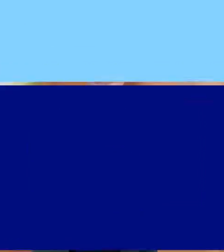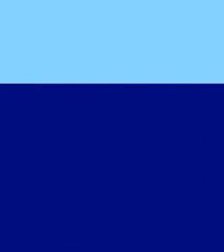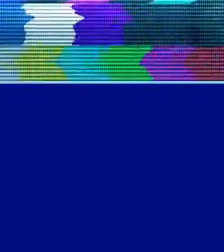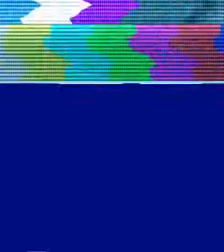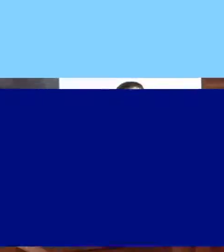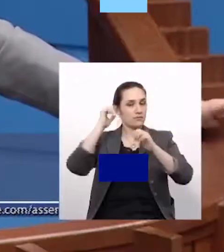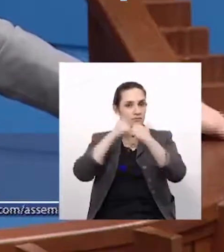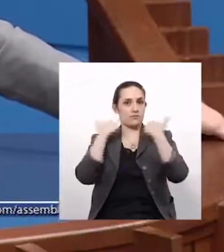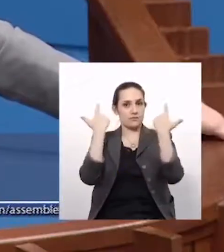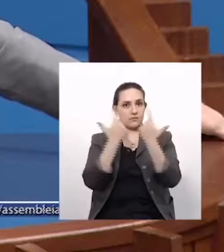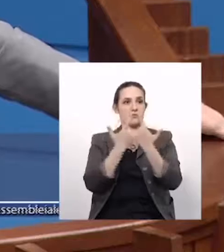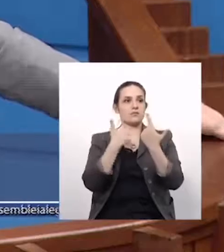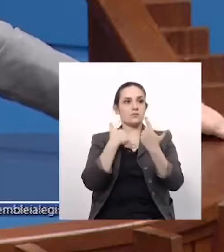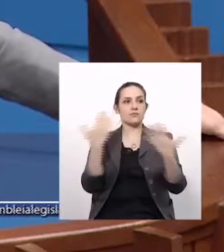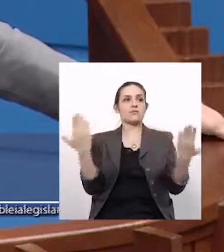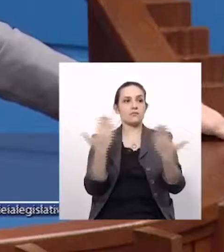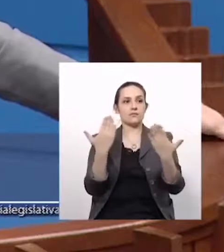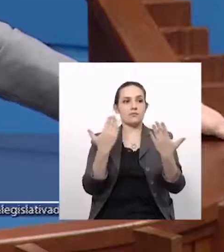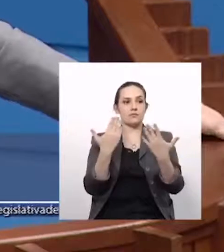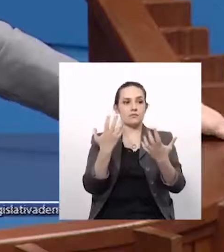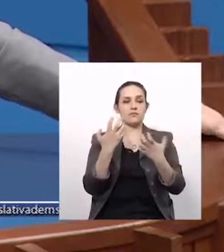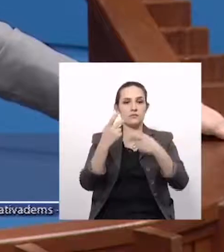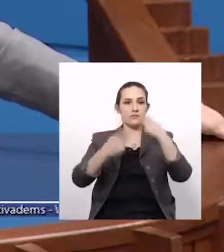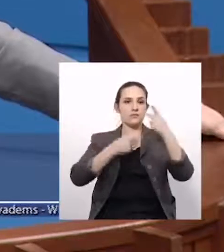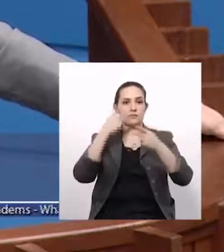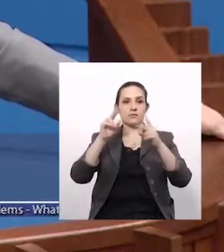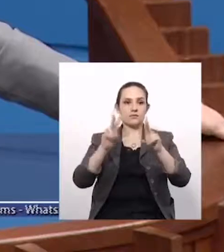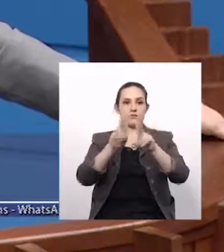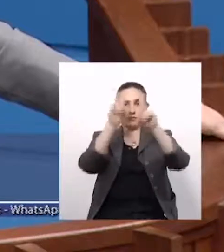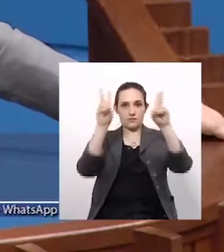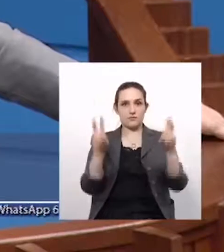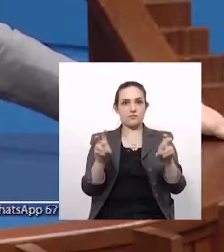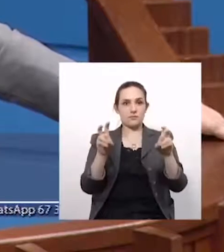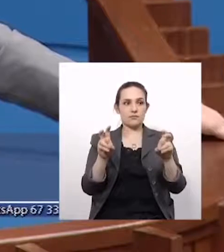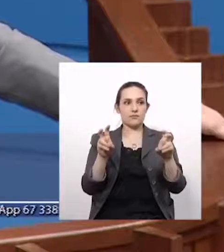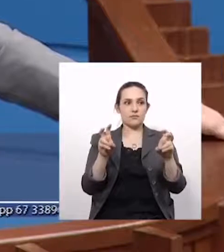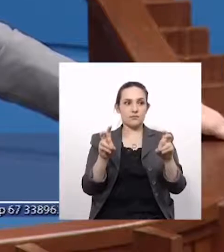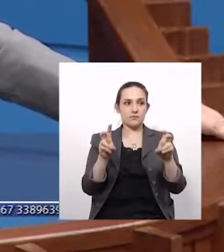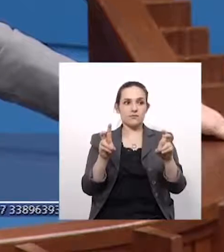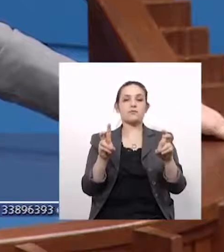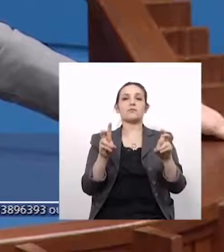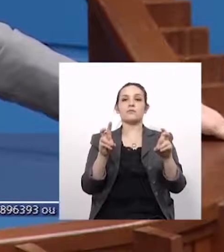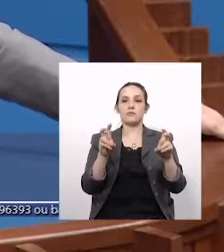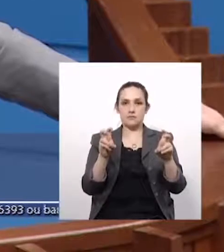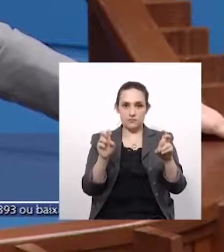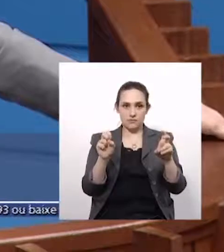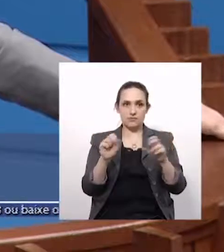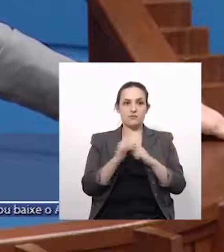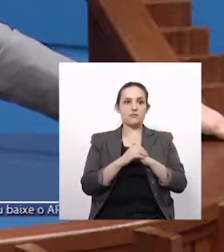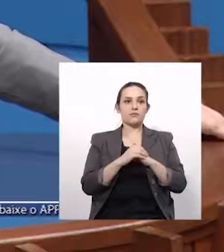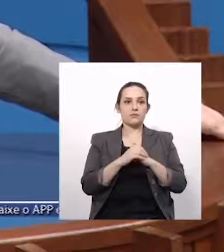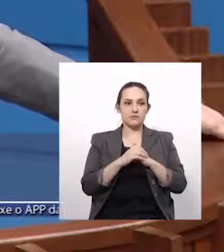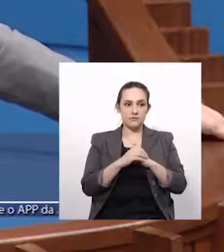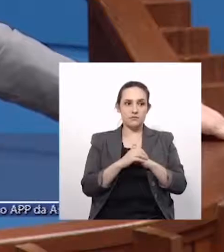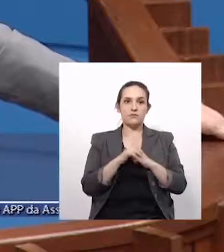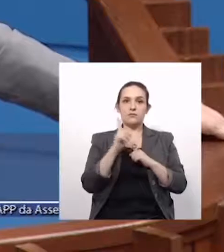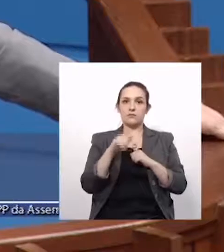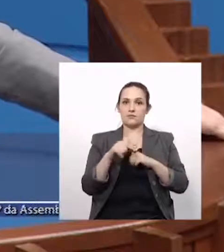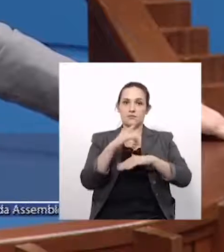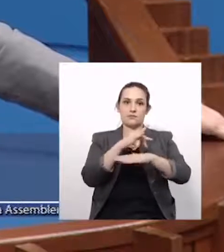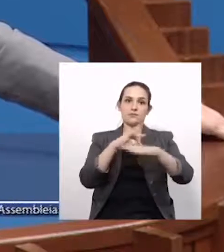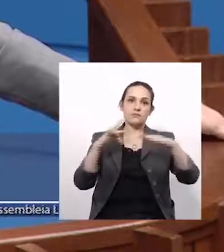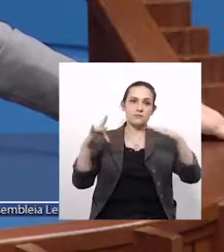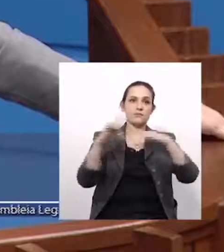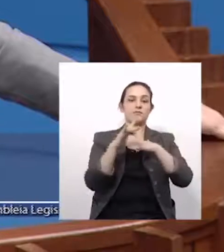Energisa. Eu venho abordar um assunto que tem ocupado as redes